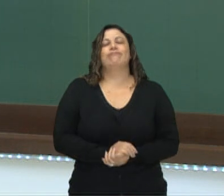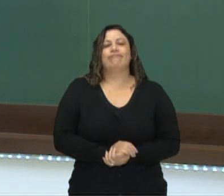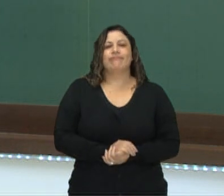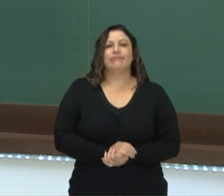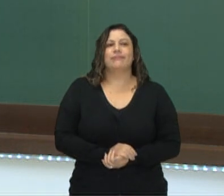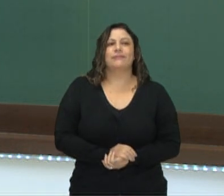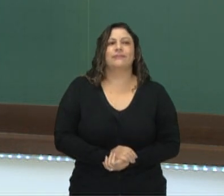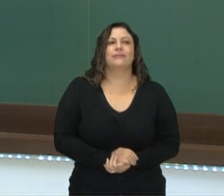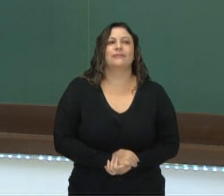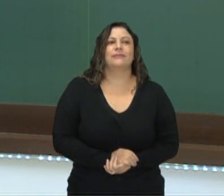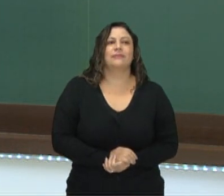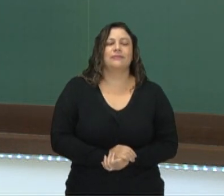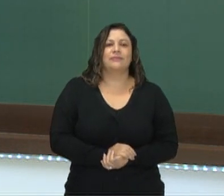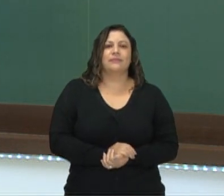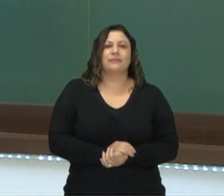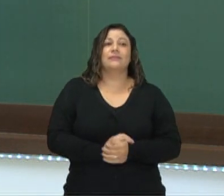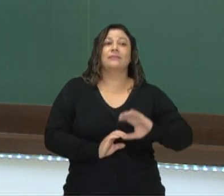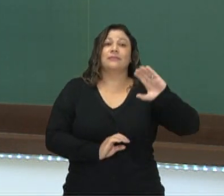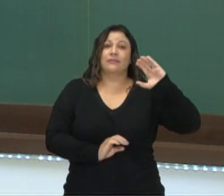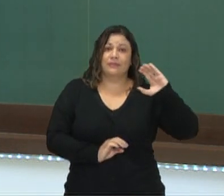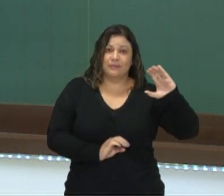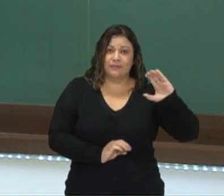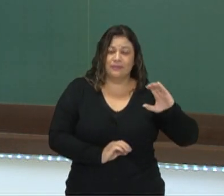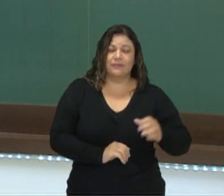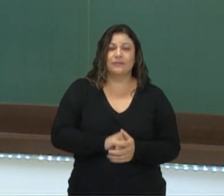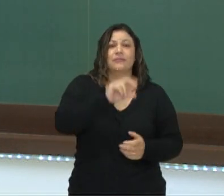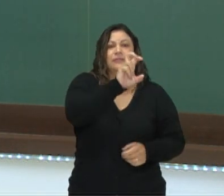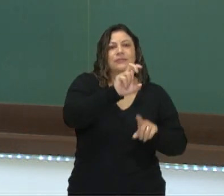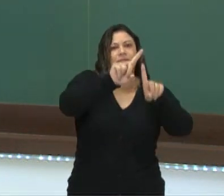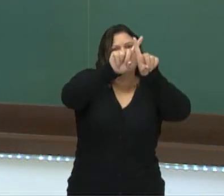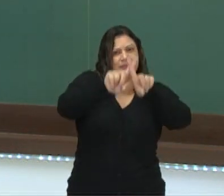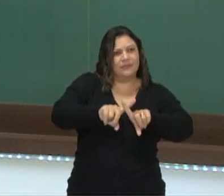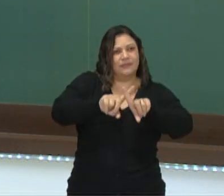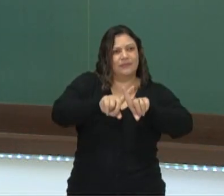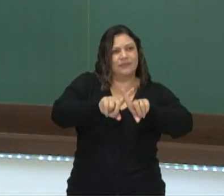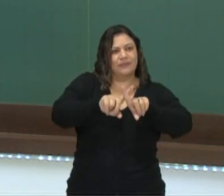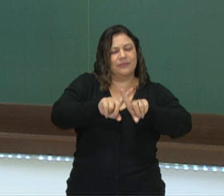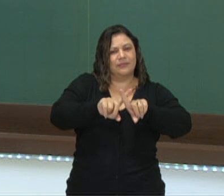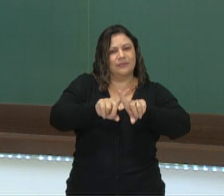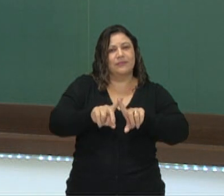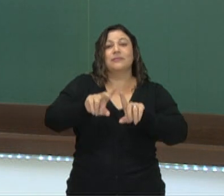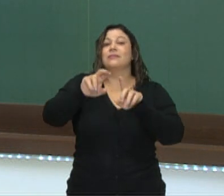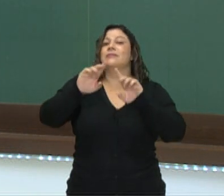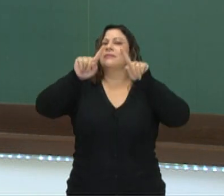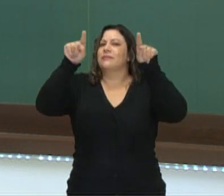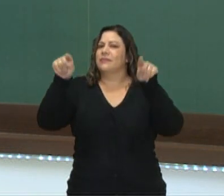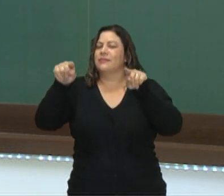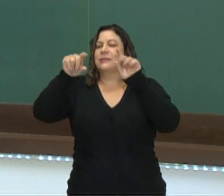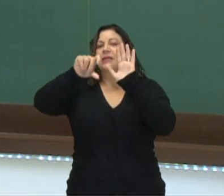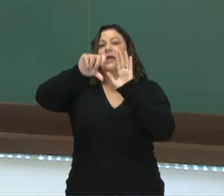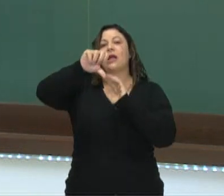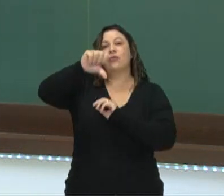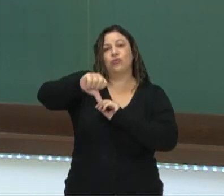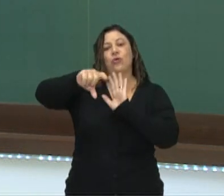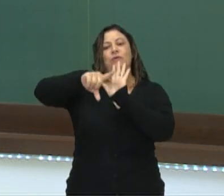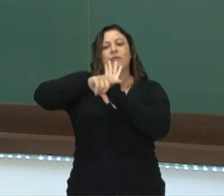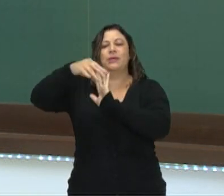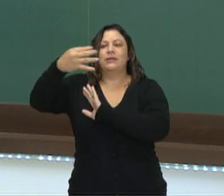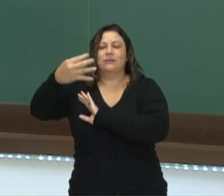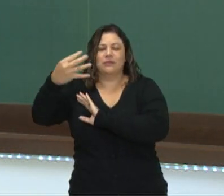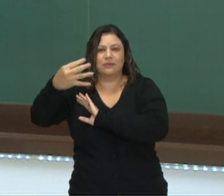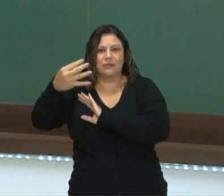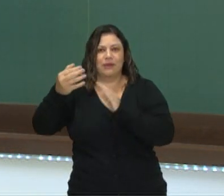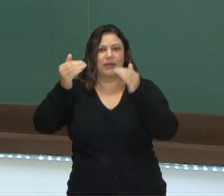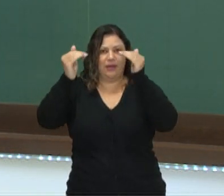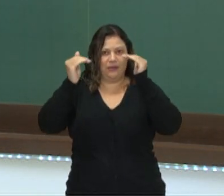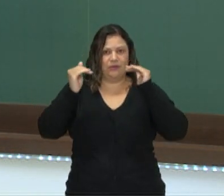105. Letra C. 5 vezes a diferença entre 9 e 4. Notem que nesse caso,